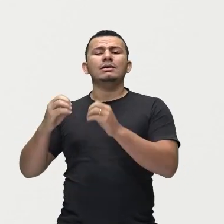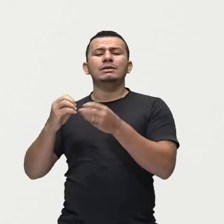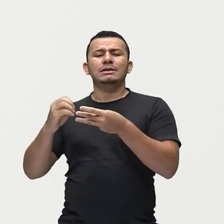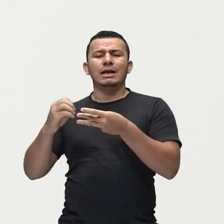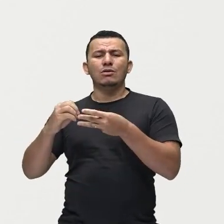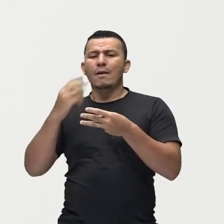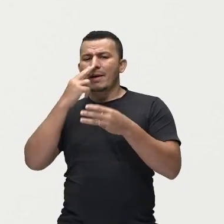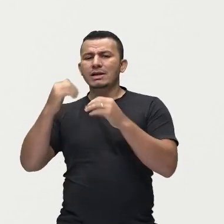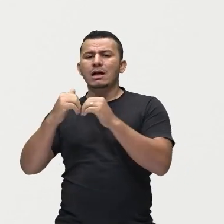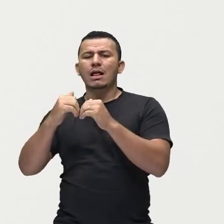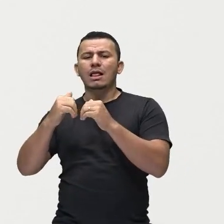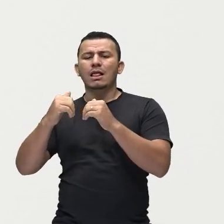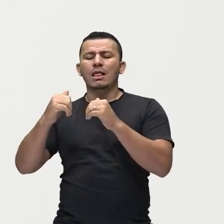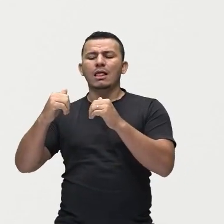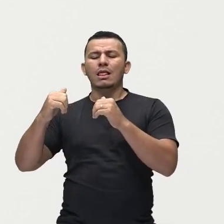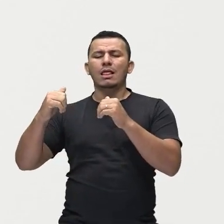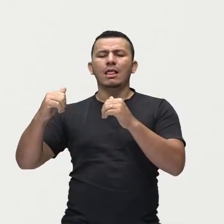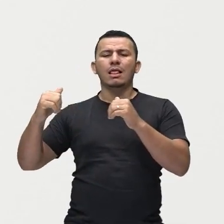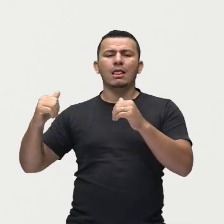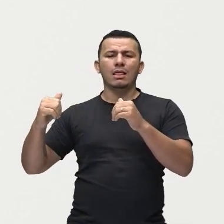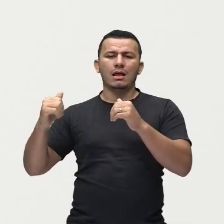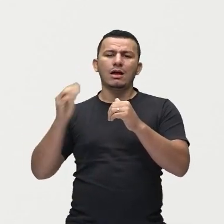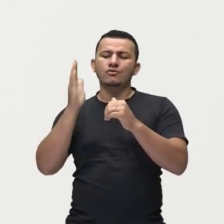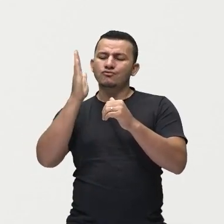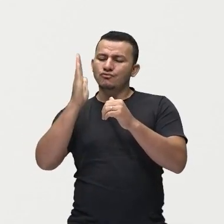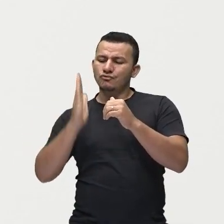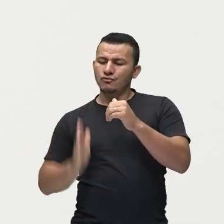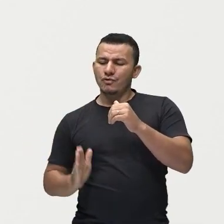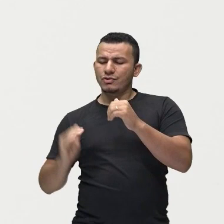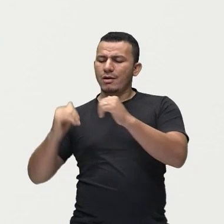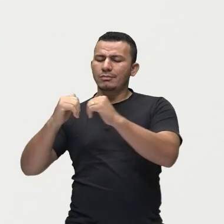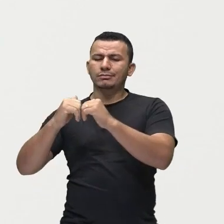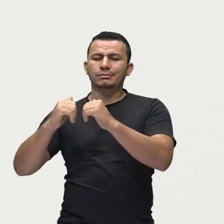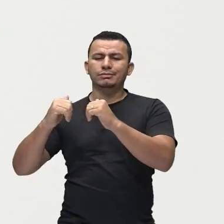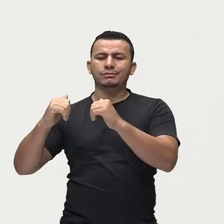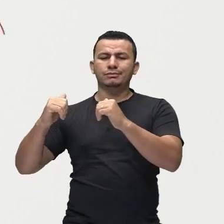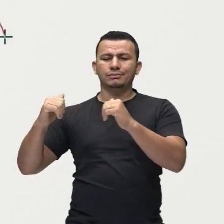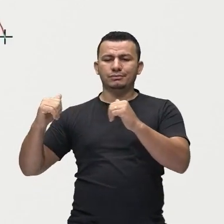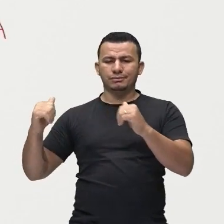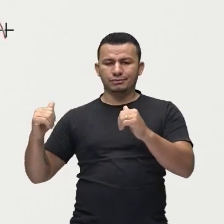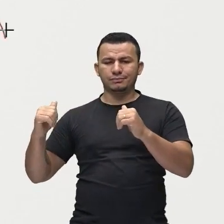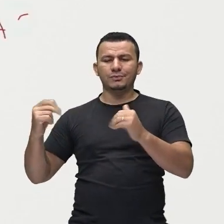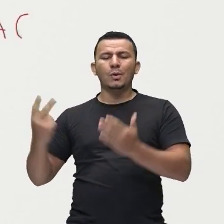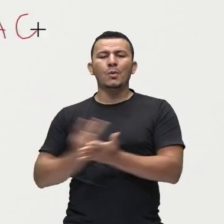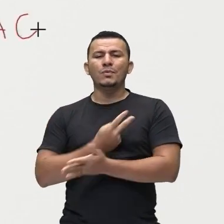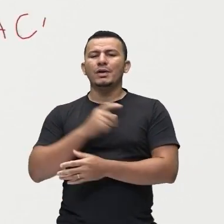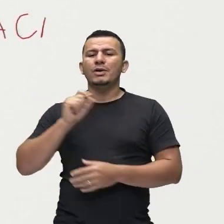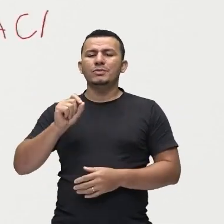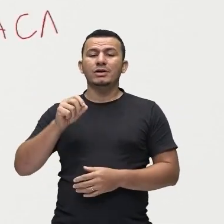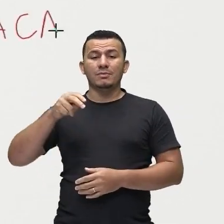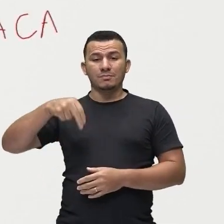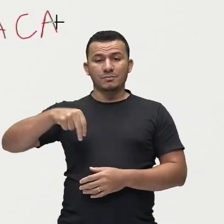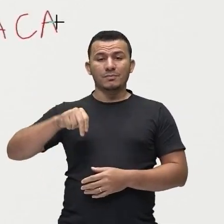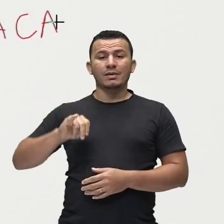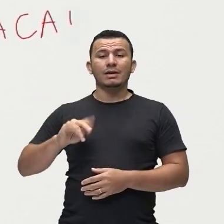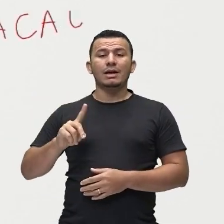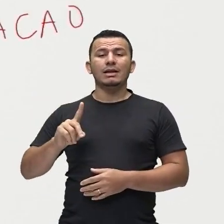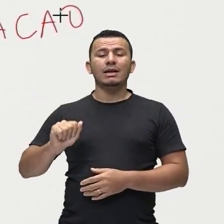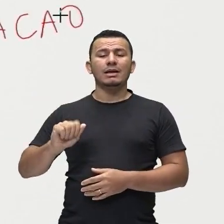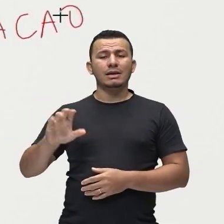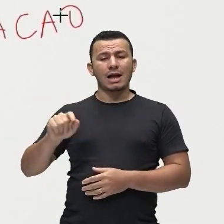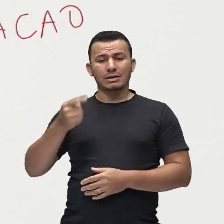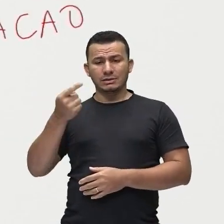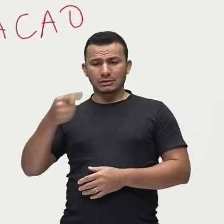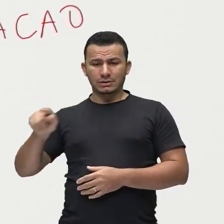centro. E é nesse período que acontece a nidação. Essa célula agora,